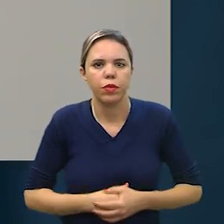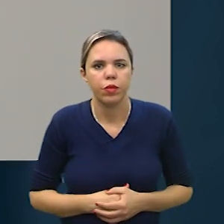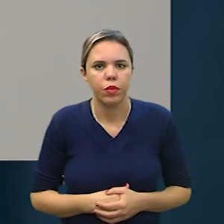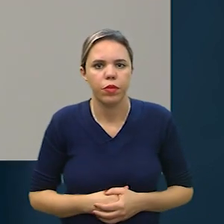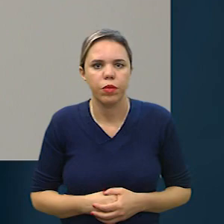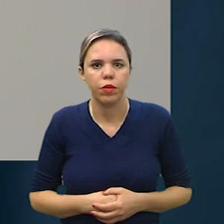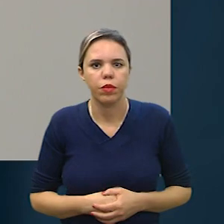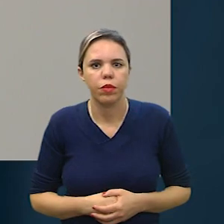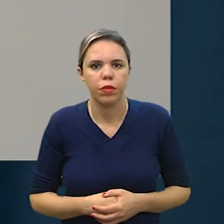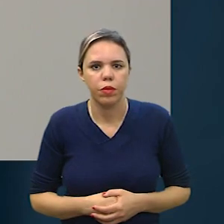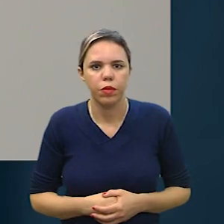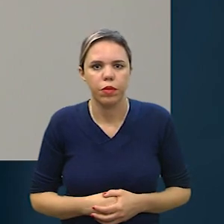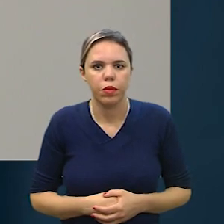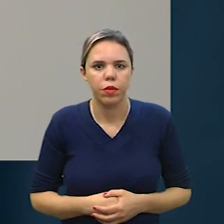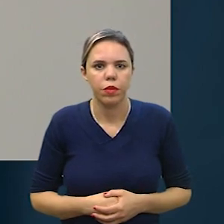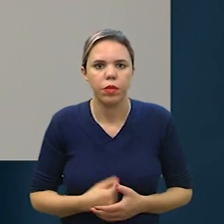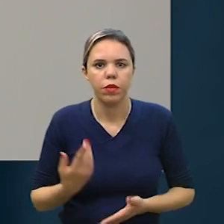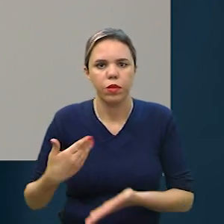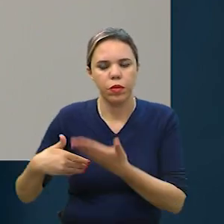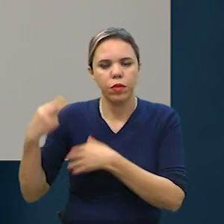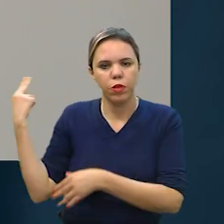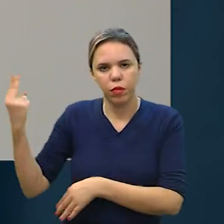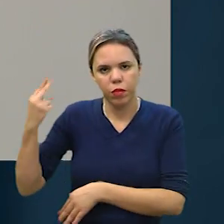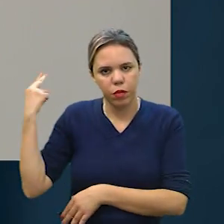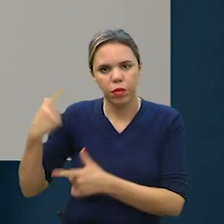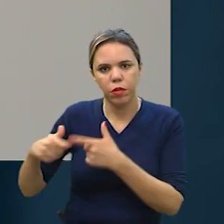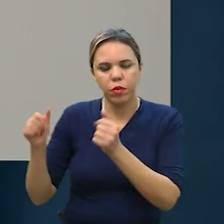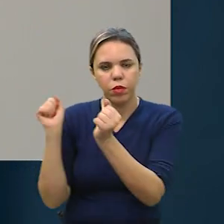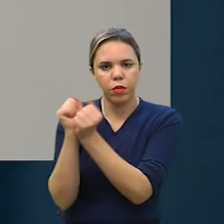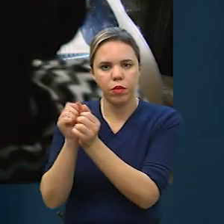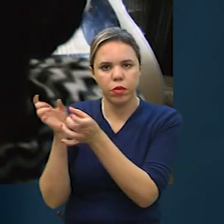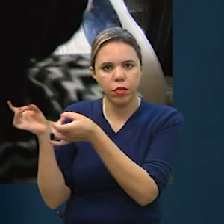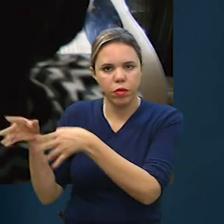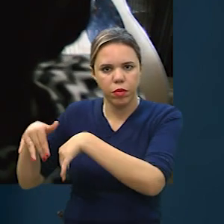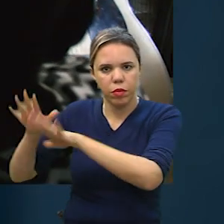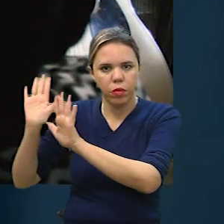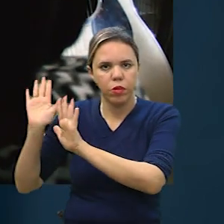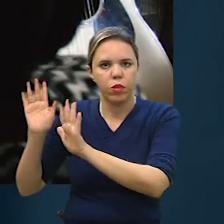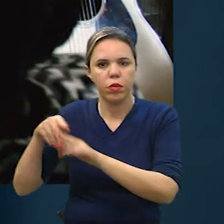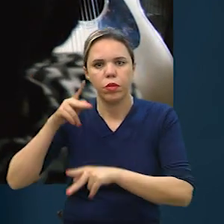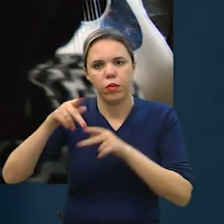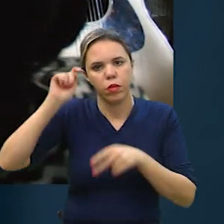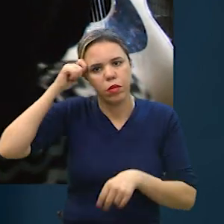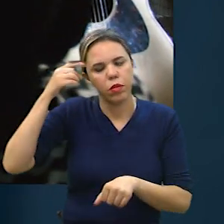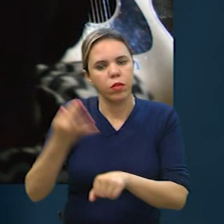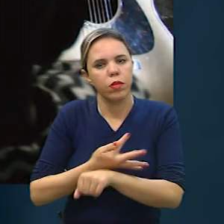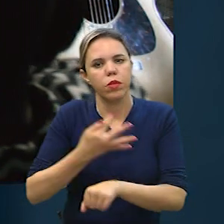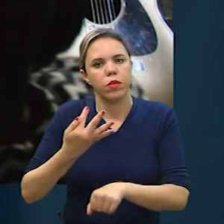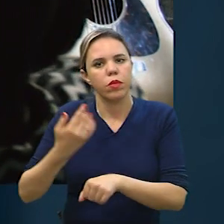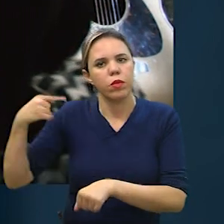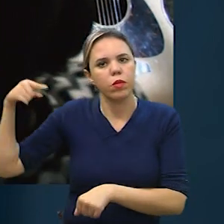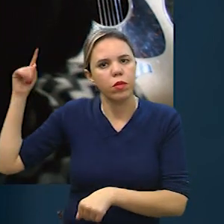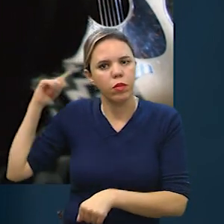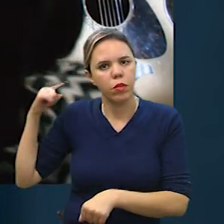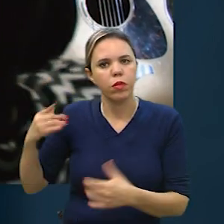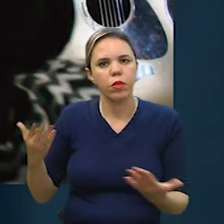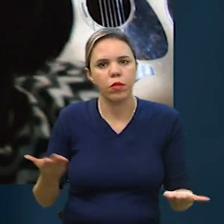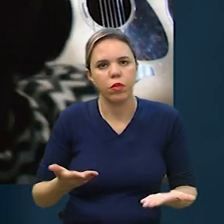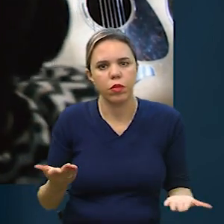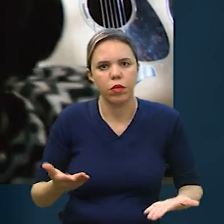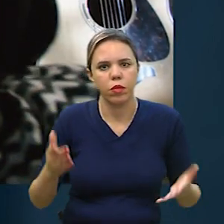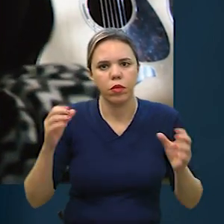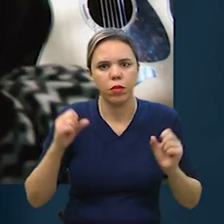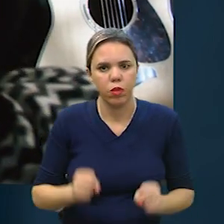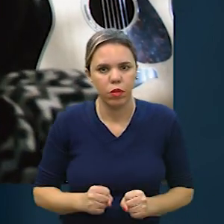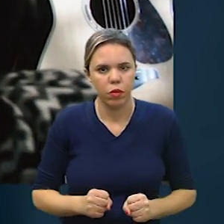mudaram, isso já ficou para trás, essa questão da escravidão, de tudo que o negro passou, ficou lá para trás, e hoje